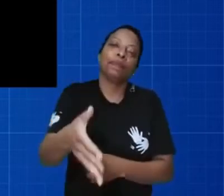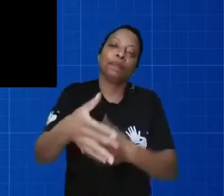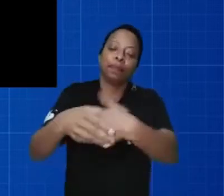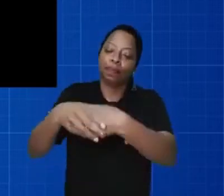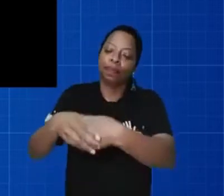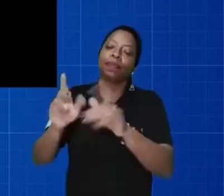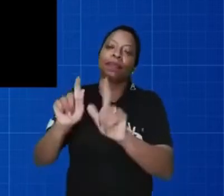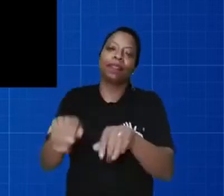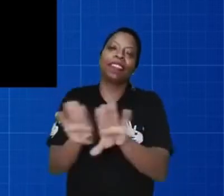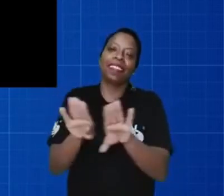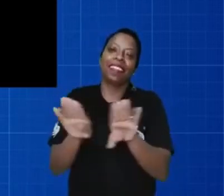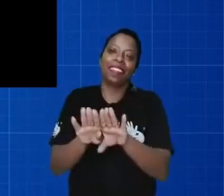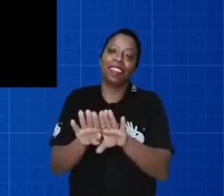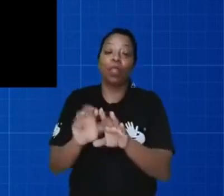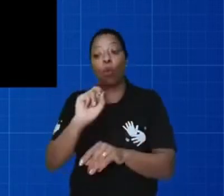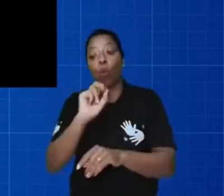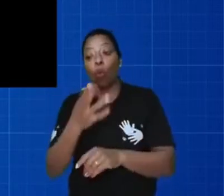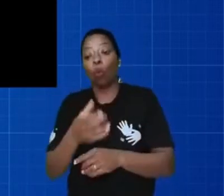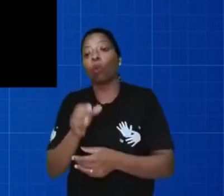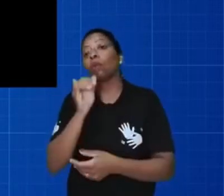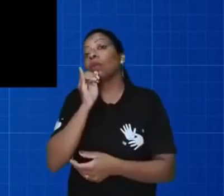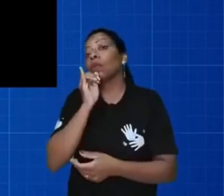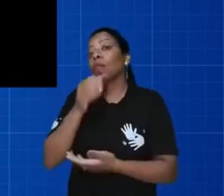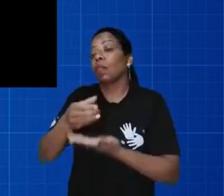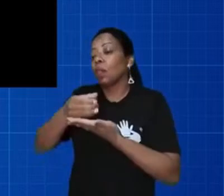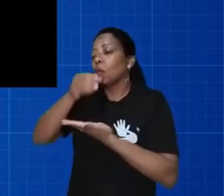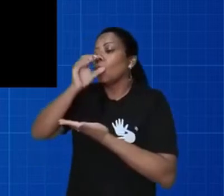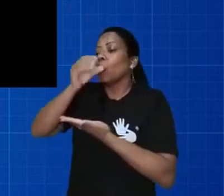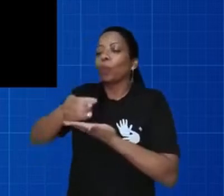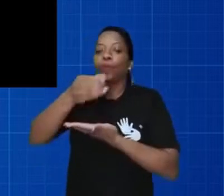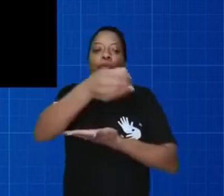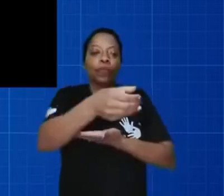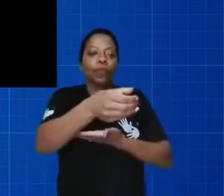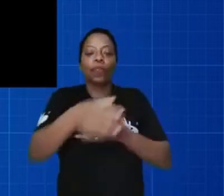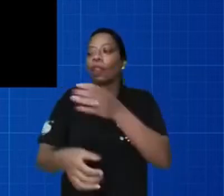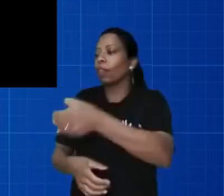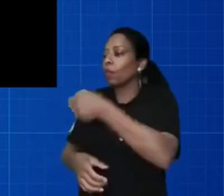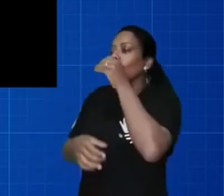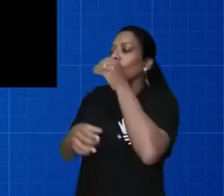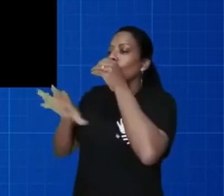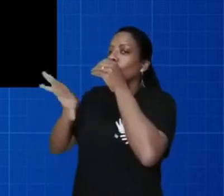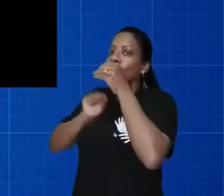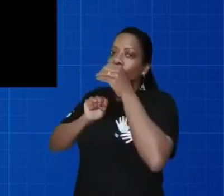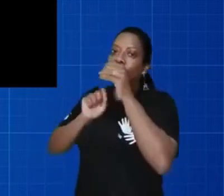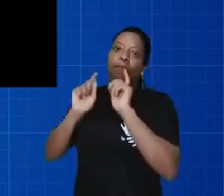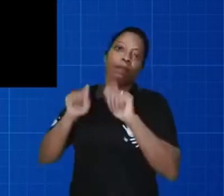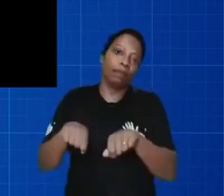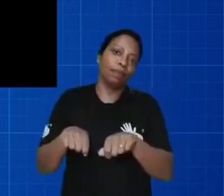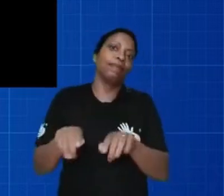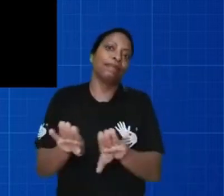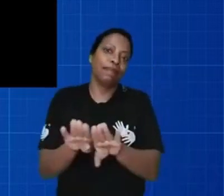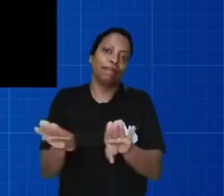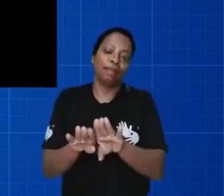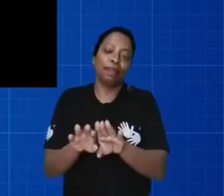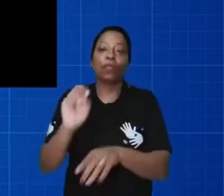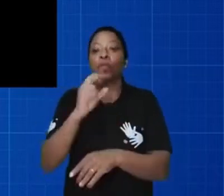né, uma semelhança, então, com a Covid-19, o padrão respiratório, né, a própria saliva, o espirro, a tosse, o contato pele